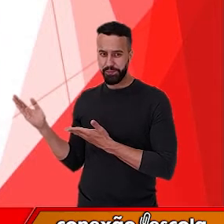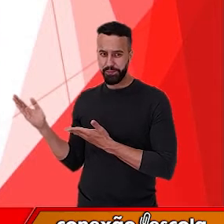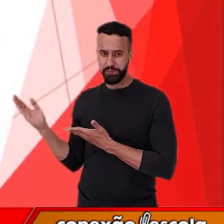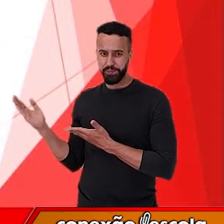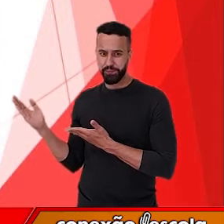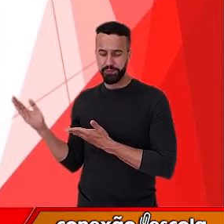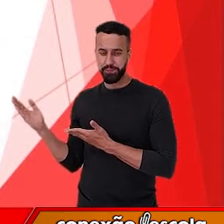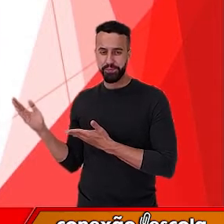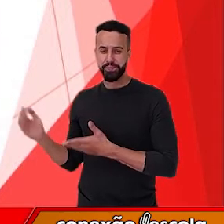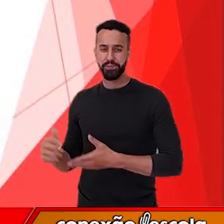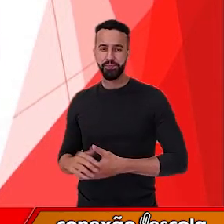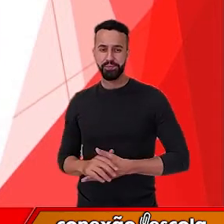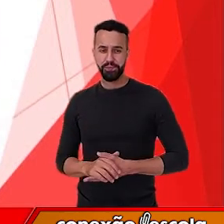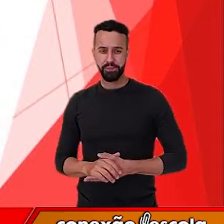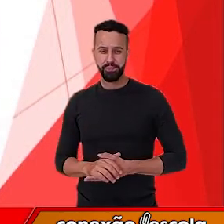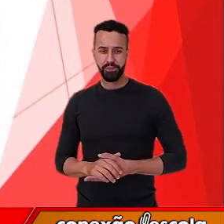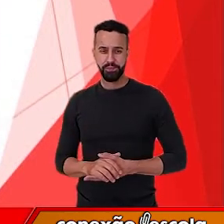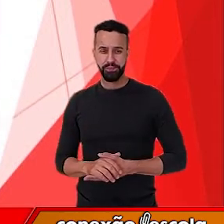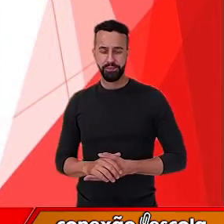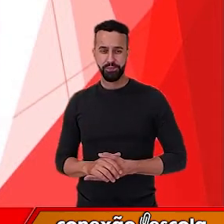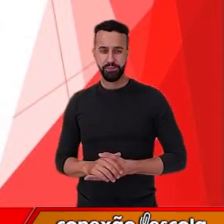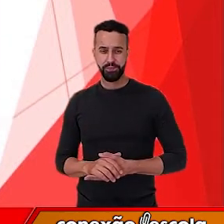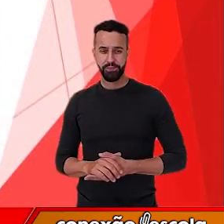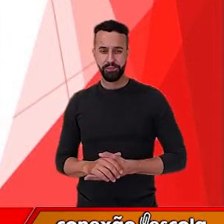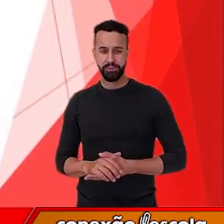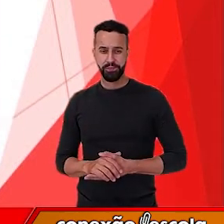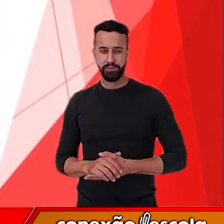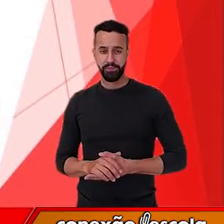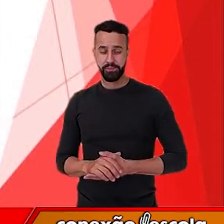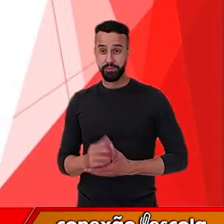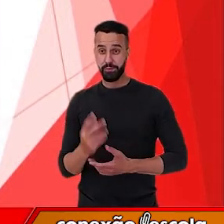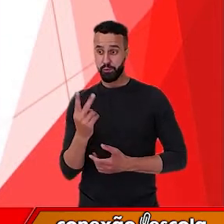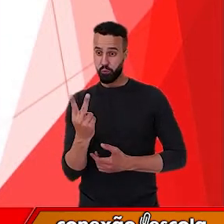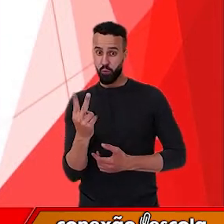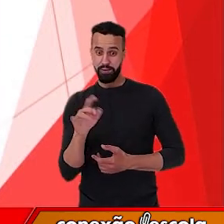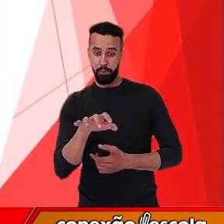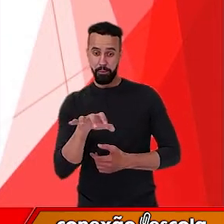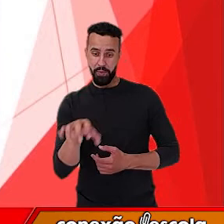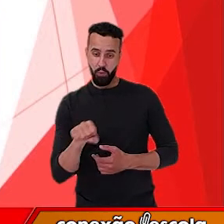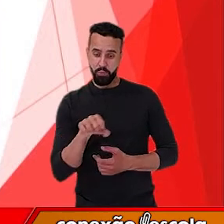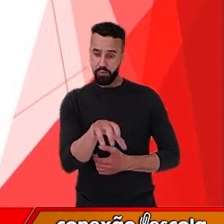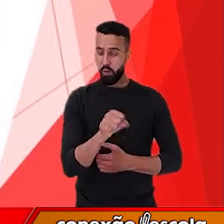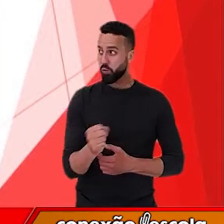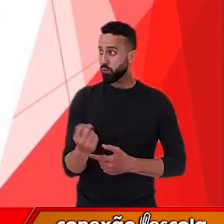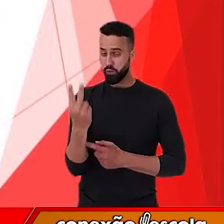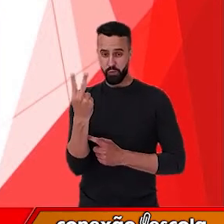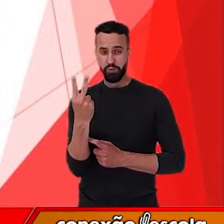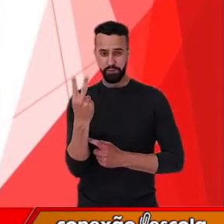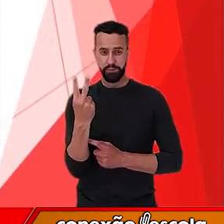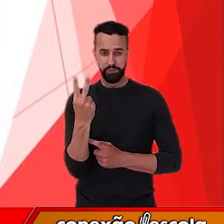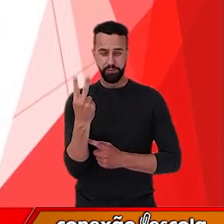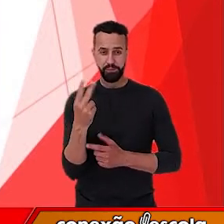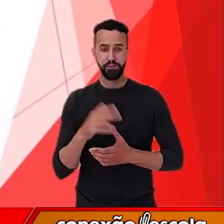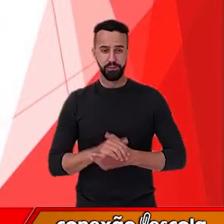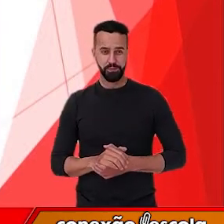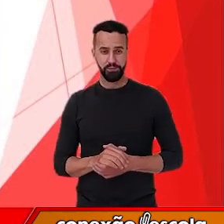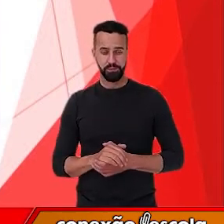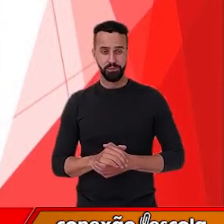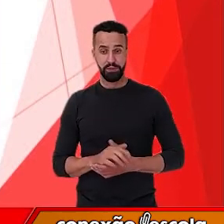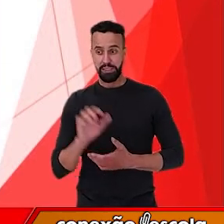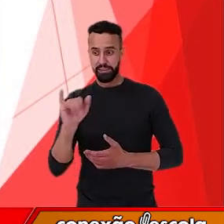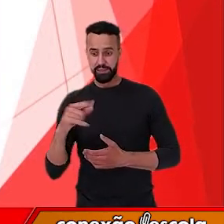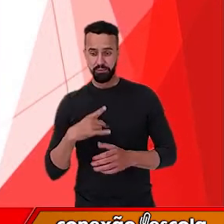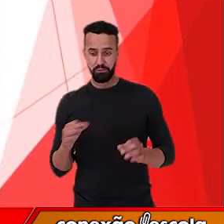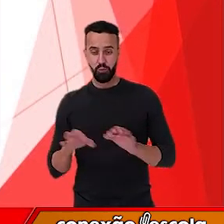capturar essa peça e essa peça. Toda vez que uma peça chega na